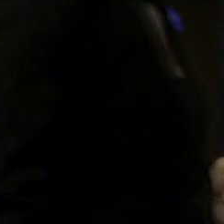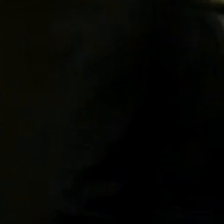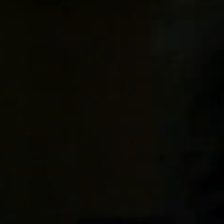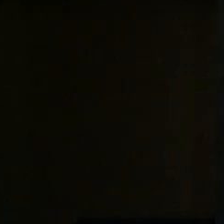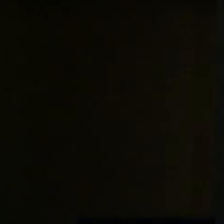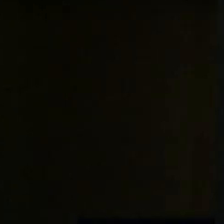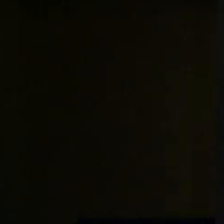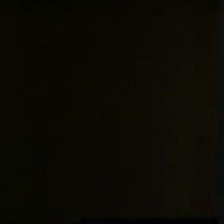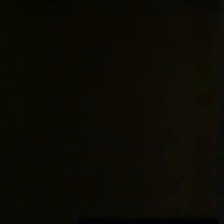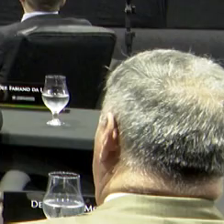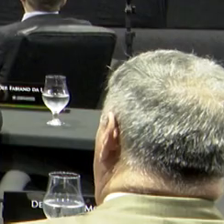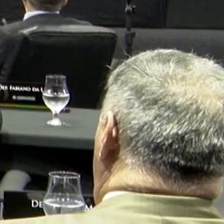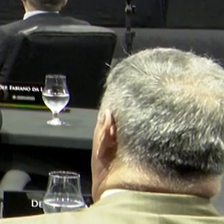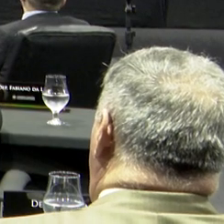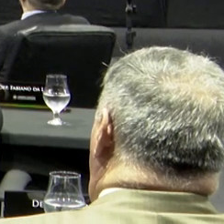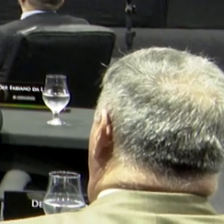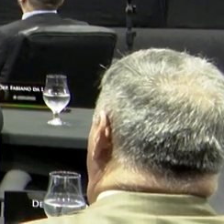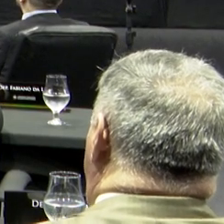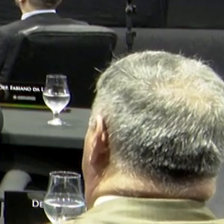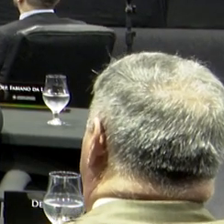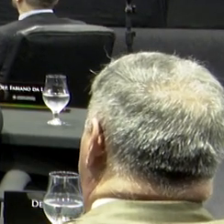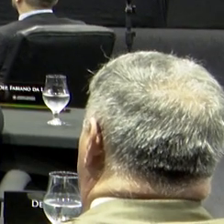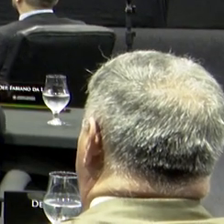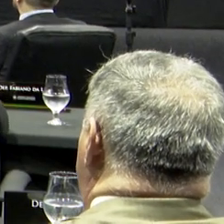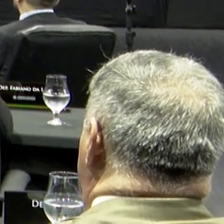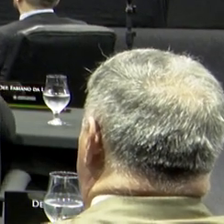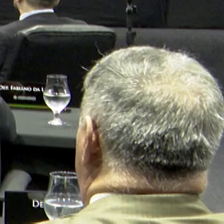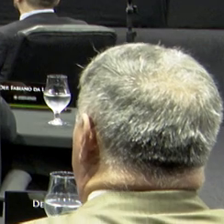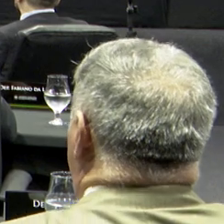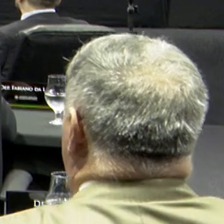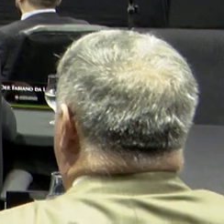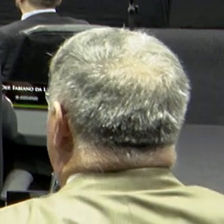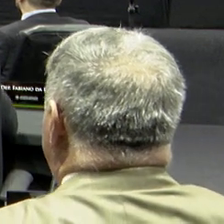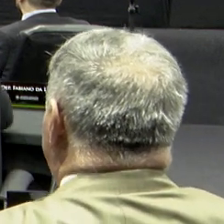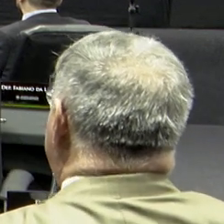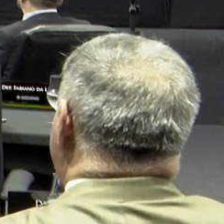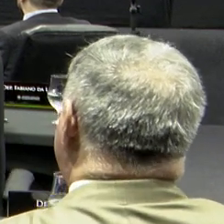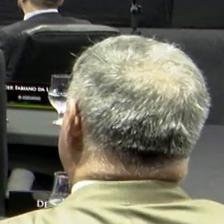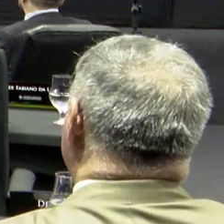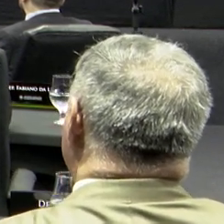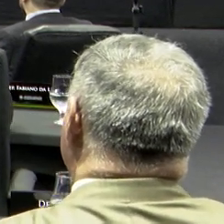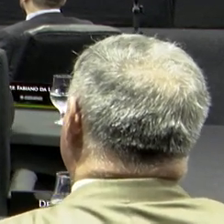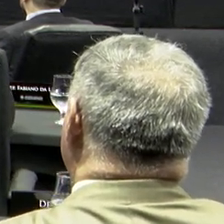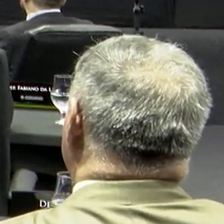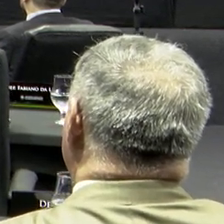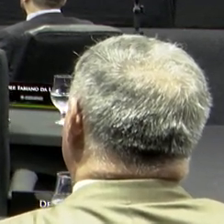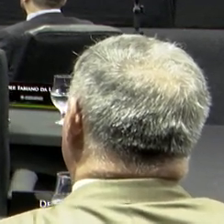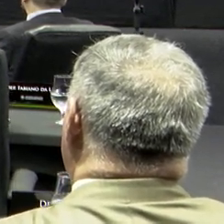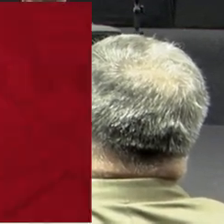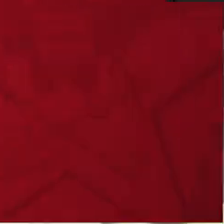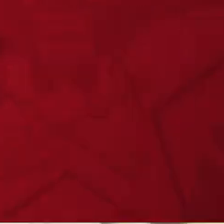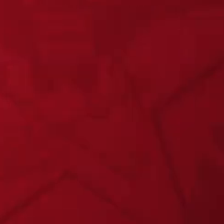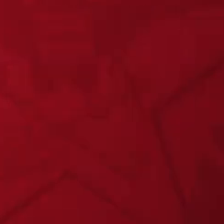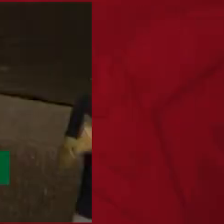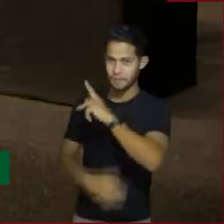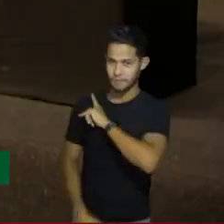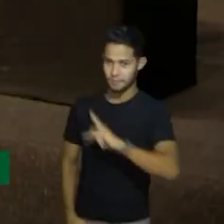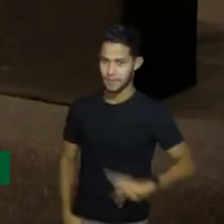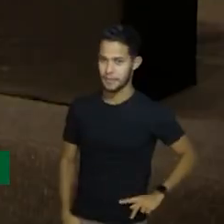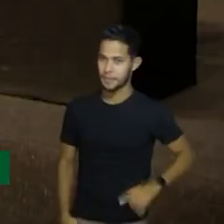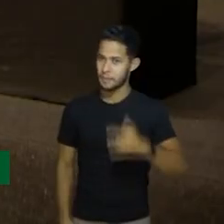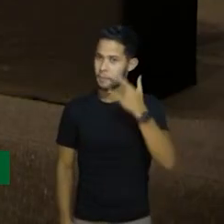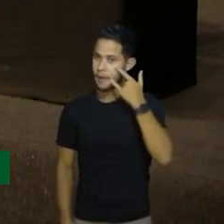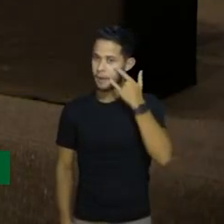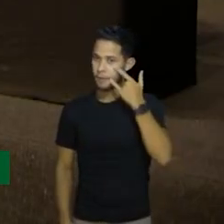Guedes, destacou o potencial do município para o turismo e pediu o apoio do governo do estado e do poder legislativo. A